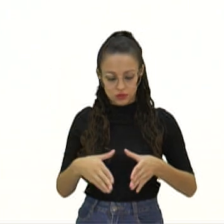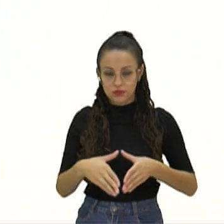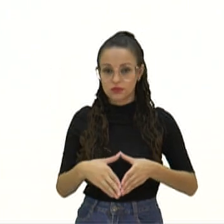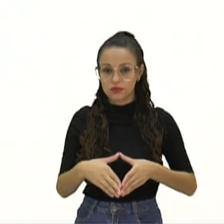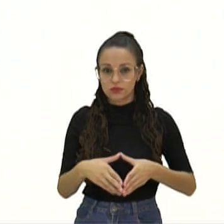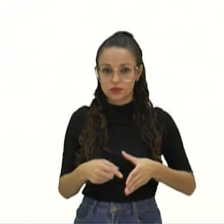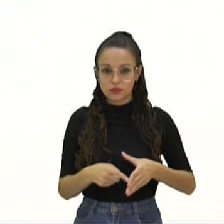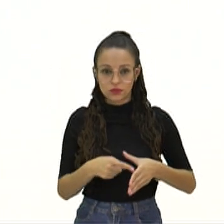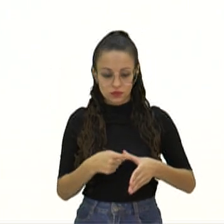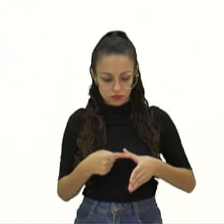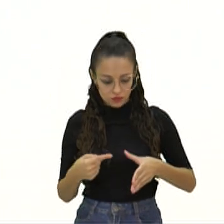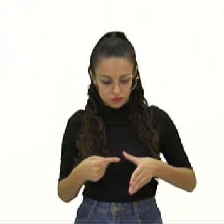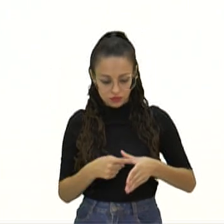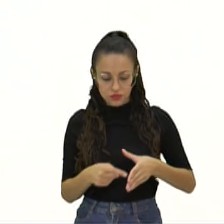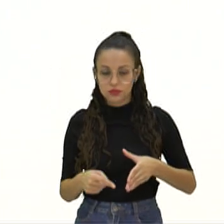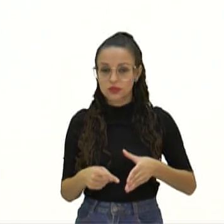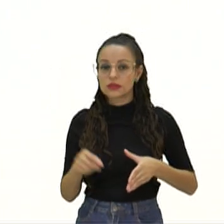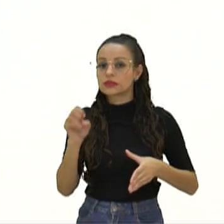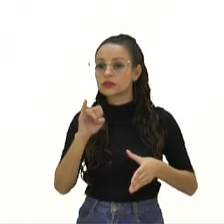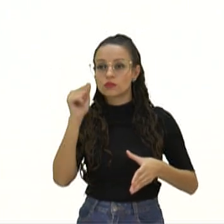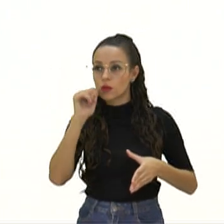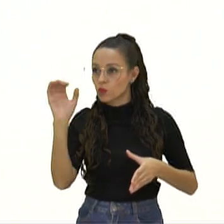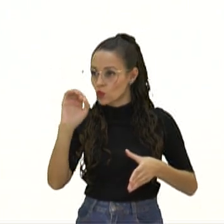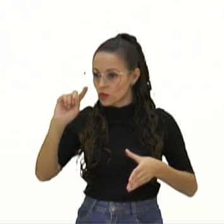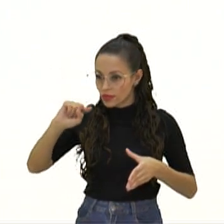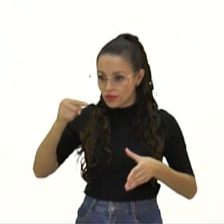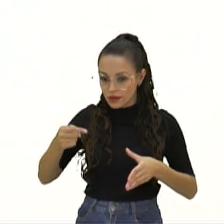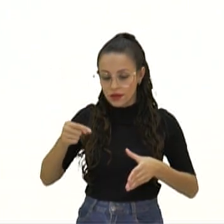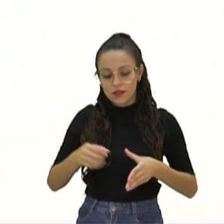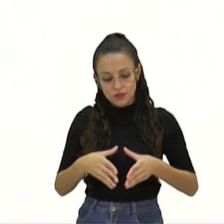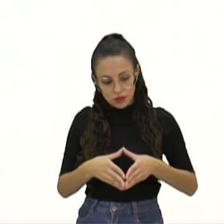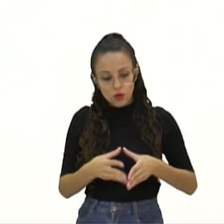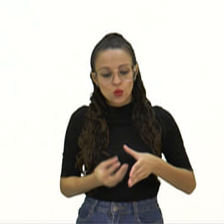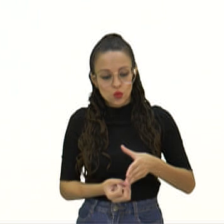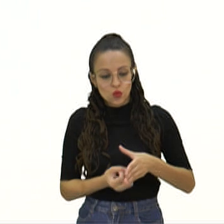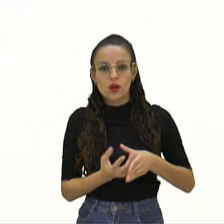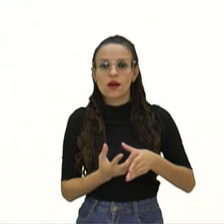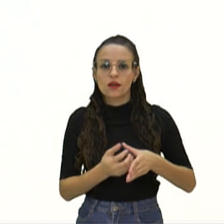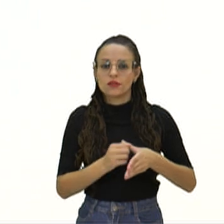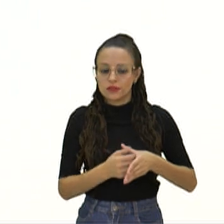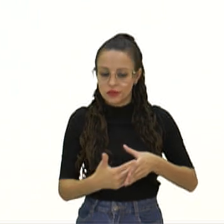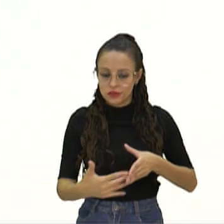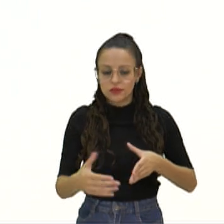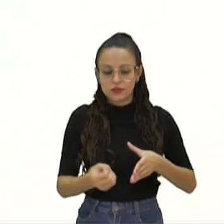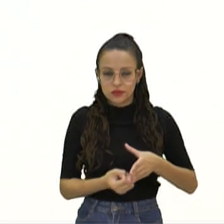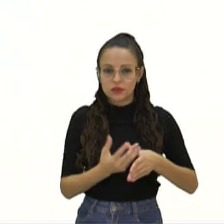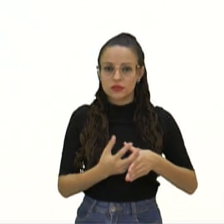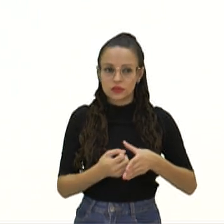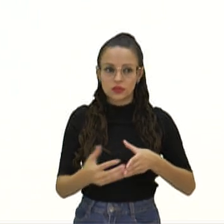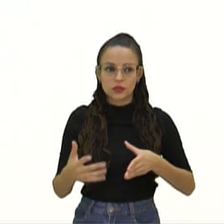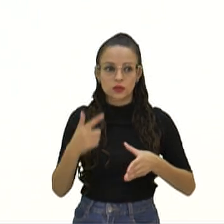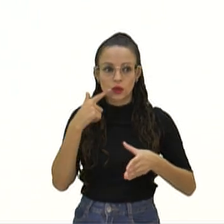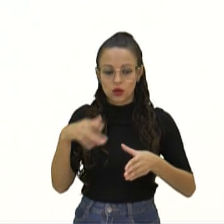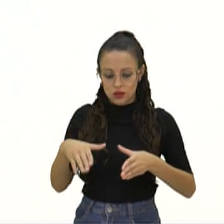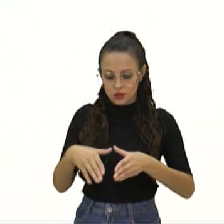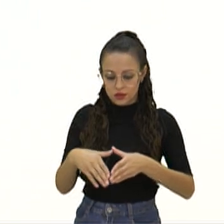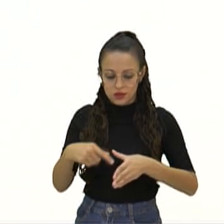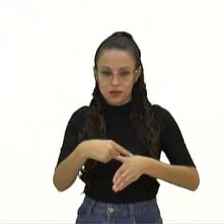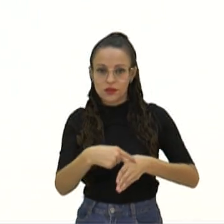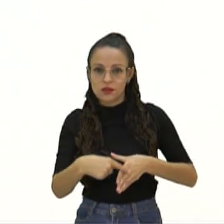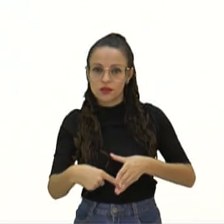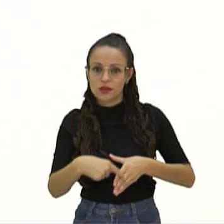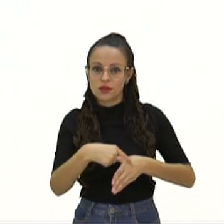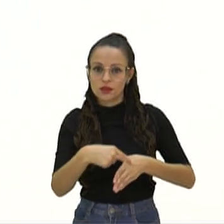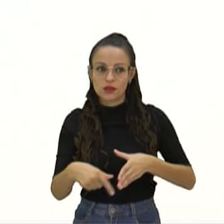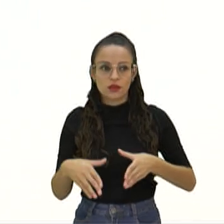mês, né? Caso a mulher não engravide, ela vai produzindo um novo endométrio. E aqui é chamada a parede do útero, a parte muscular mesmo,